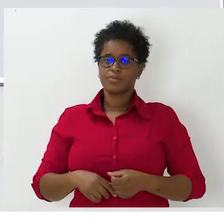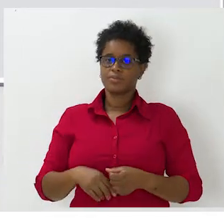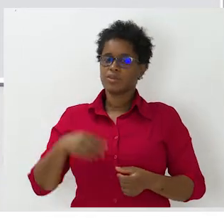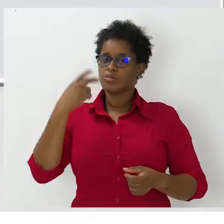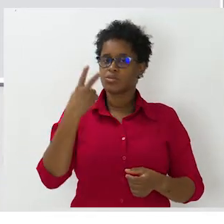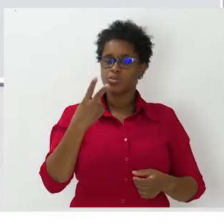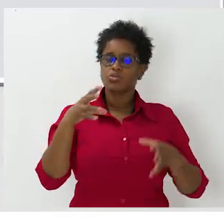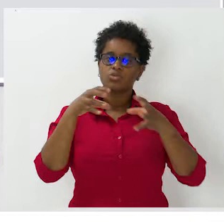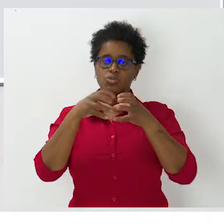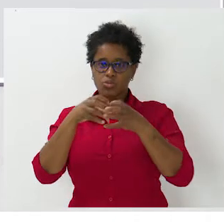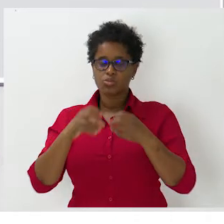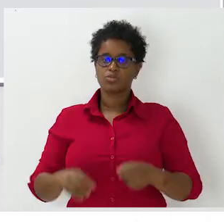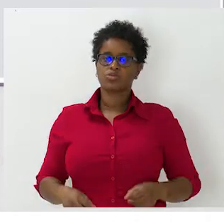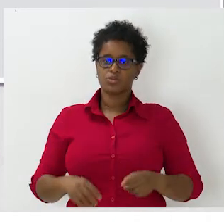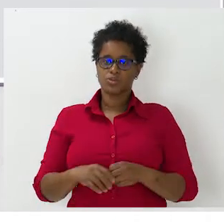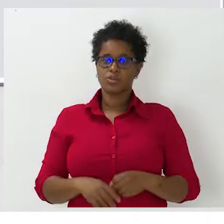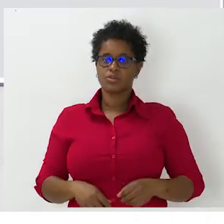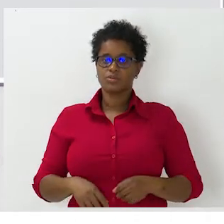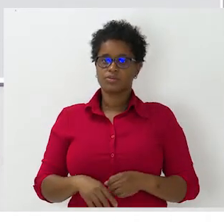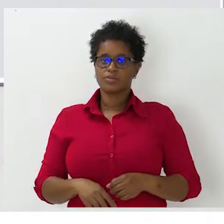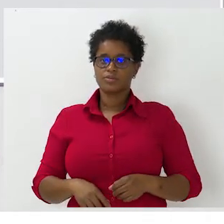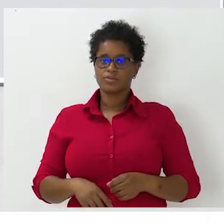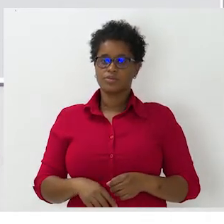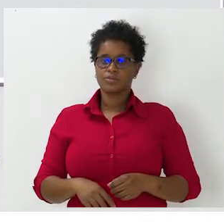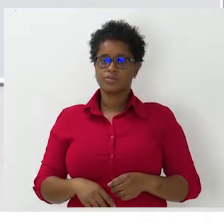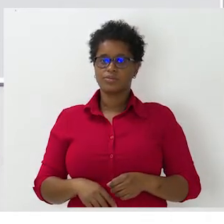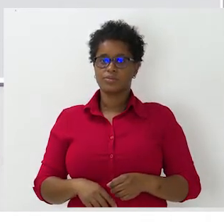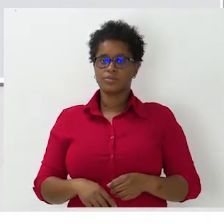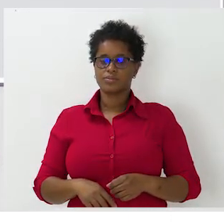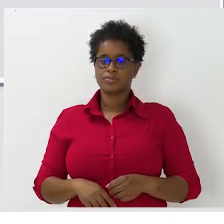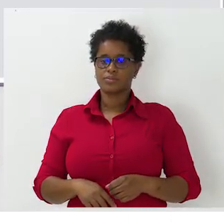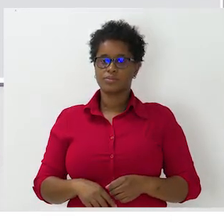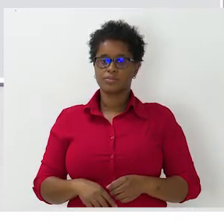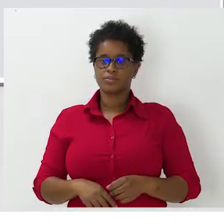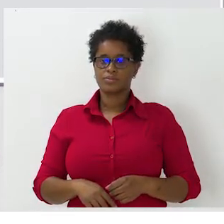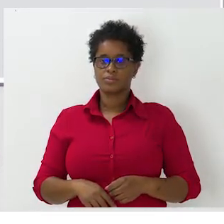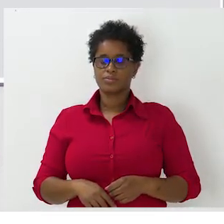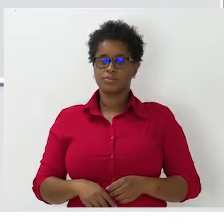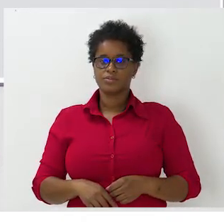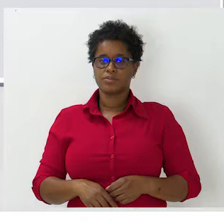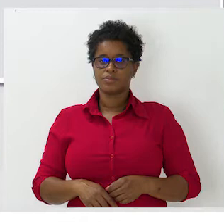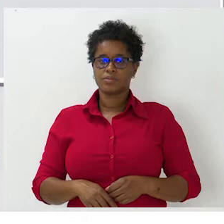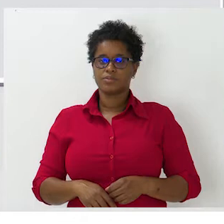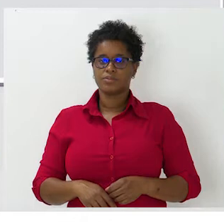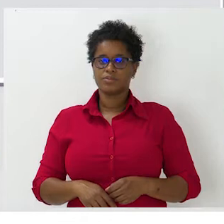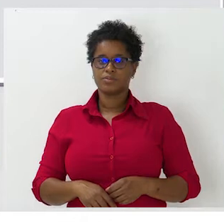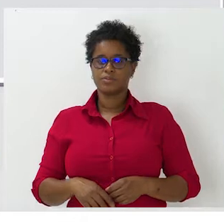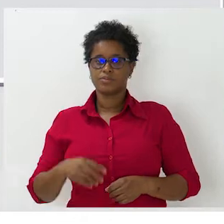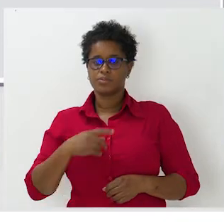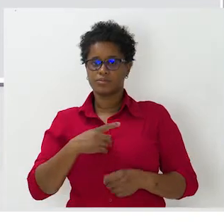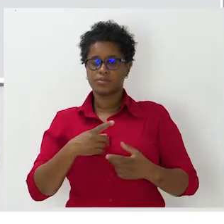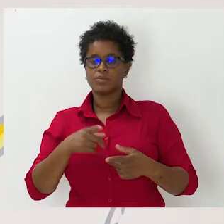dois grupos divididos, né? Em primeiro lugar, nesse grupo, presta